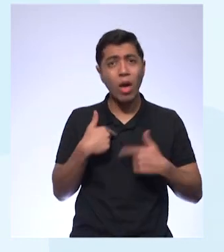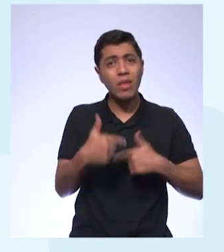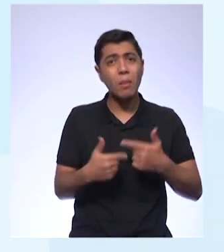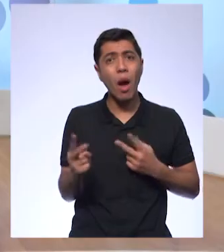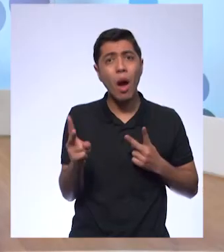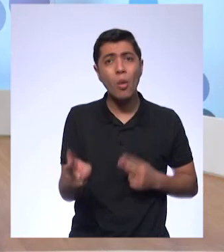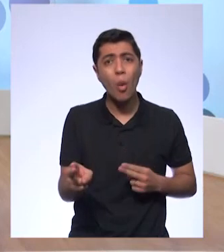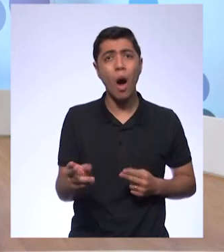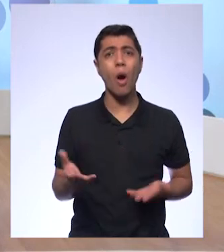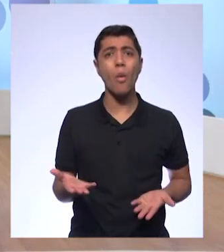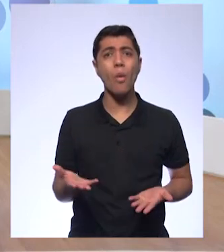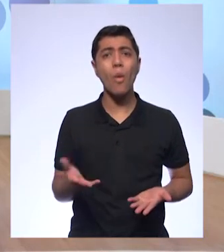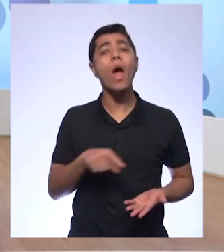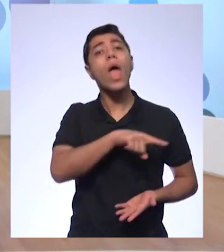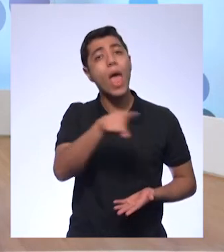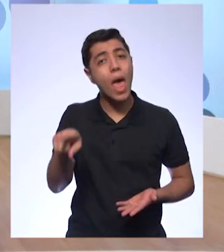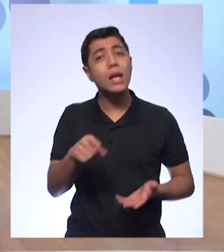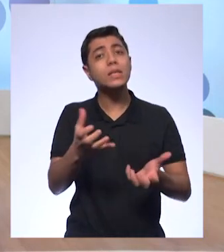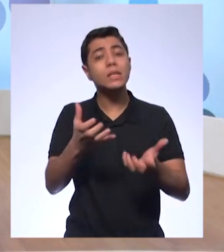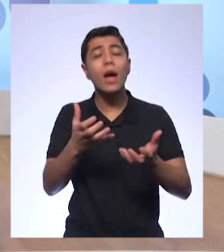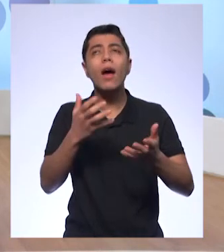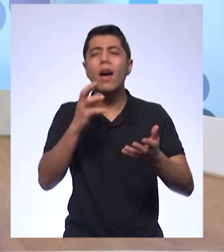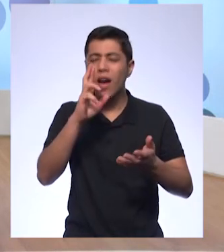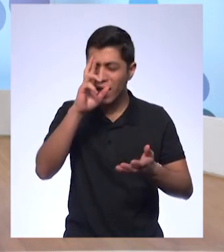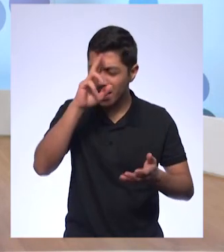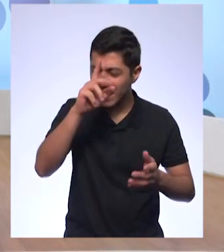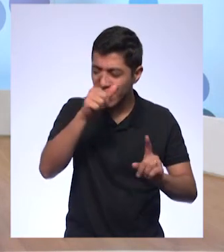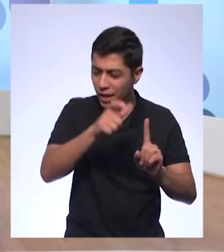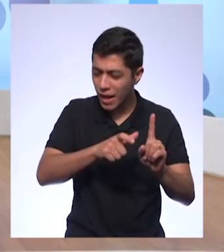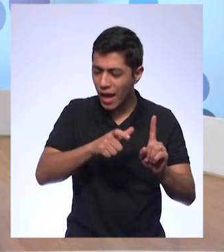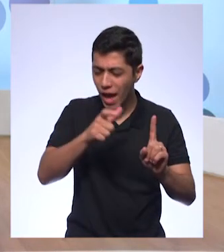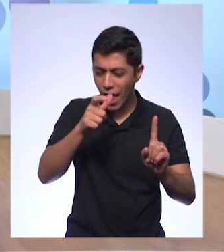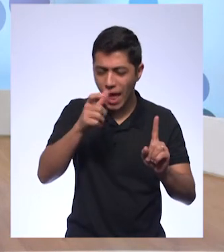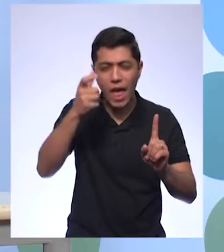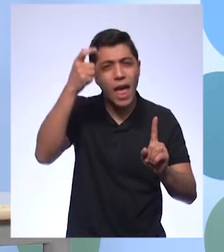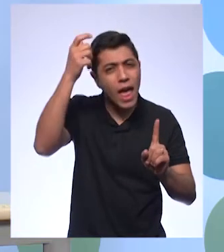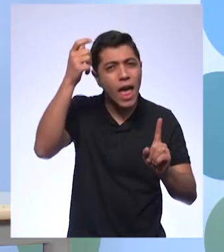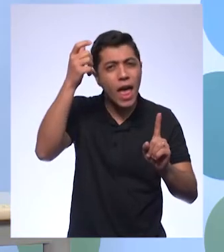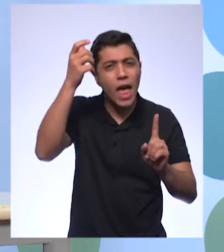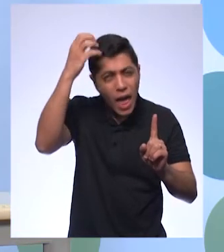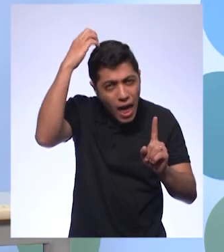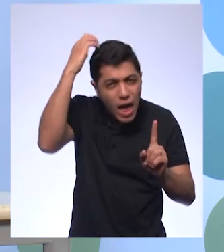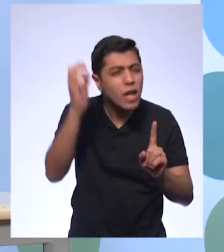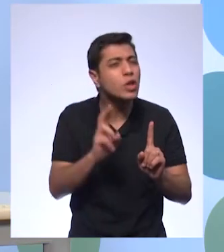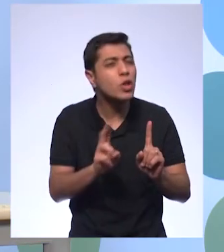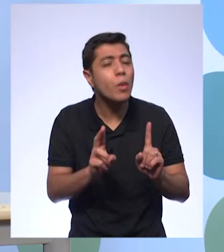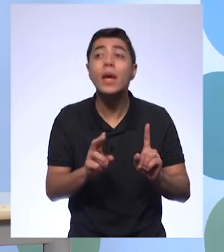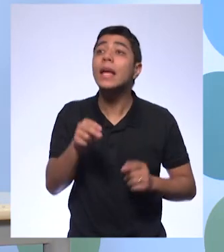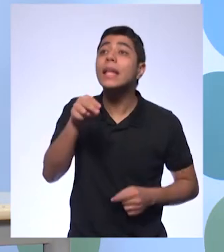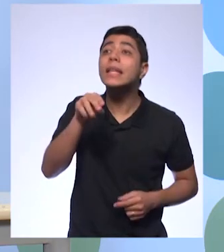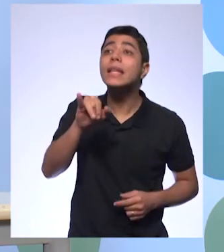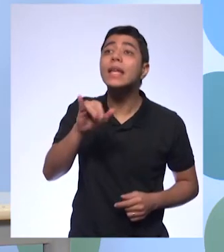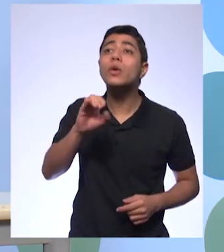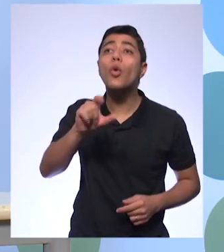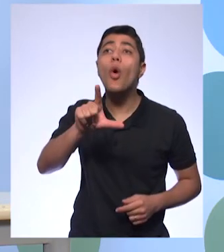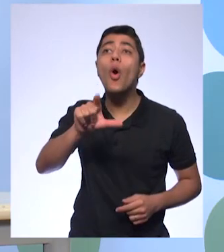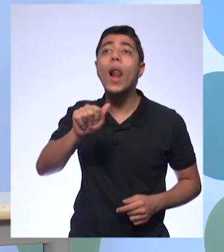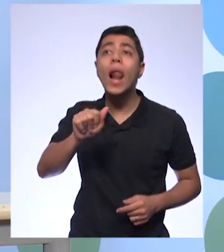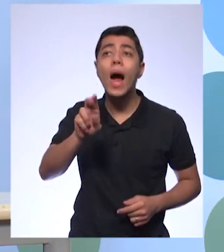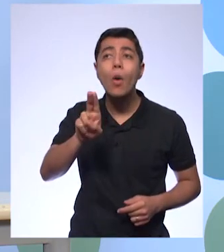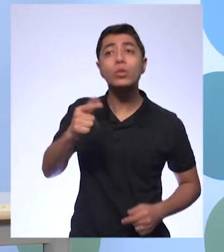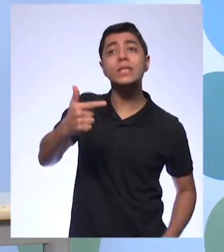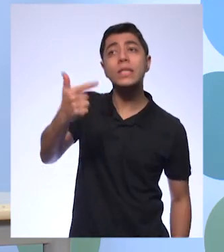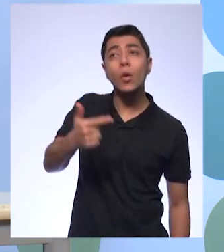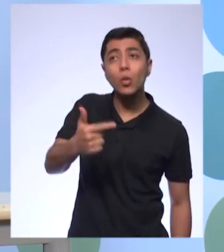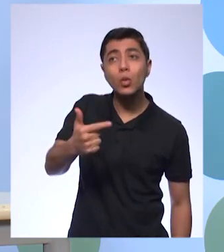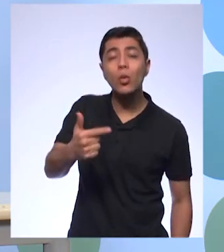Nicolau II, é isso mesmo, O czar Nicolau Isso. II, que parece aí que ele não estava aí